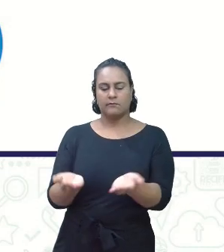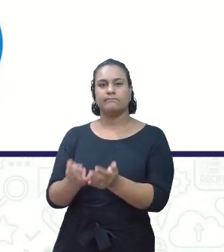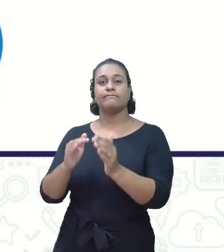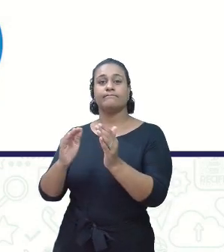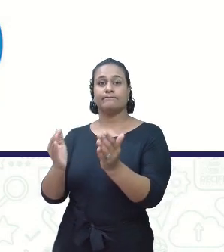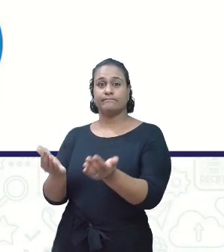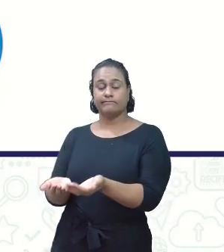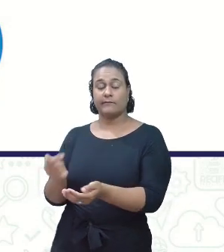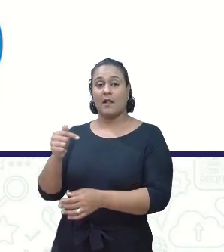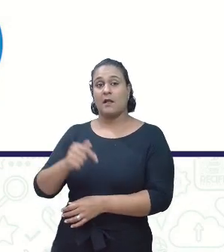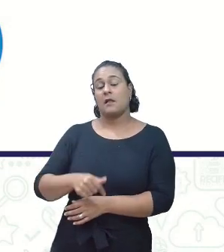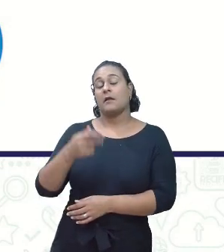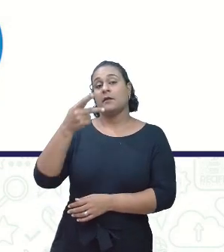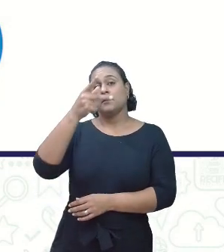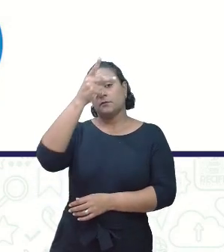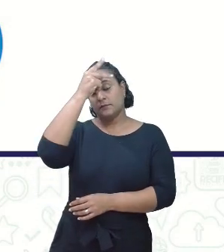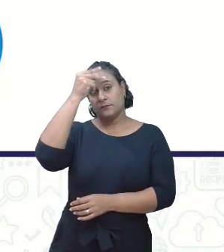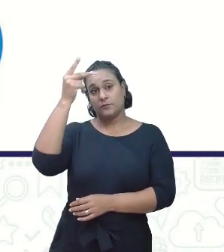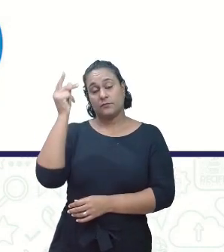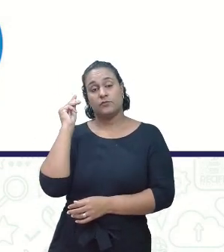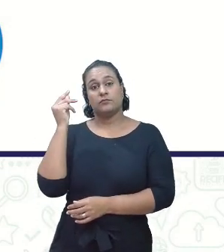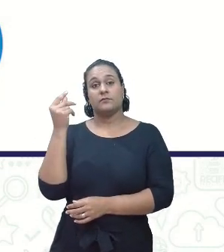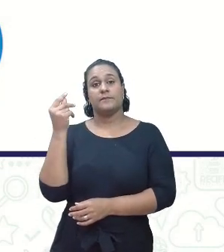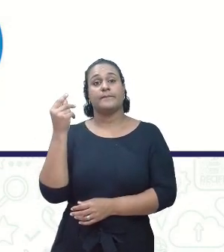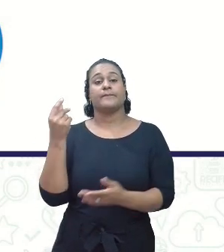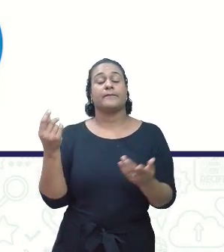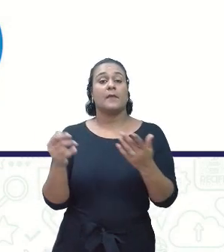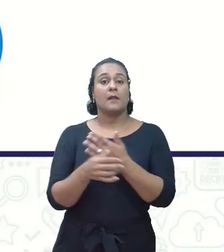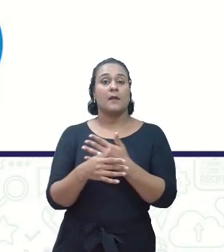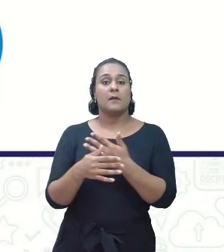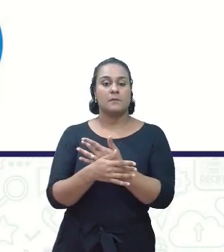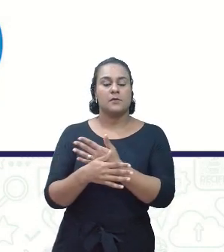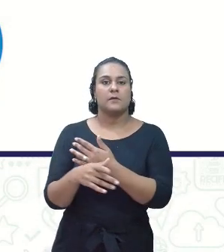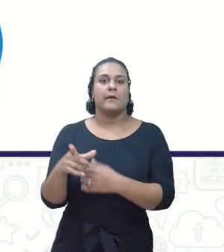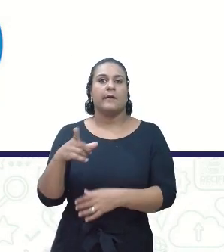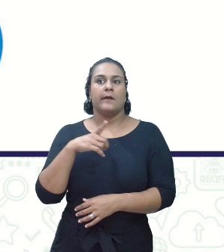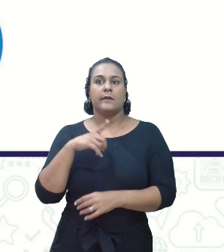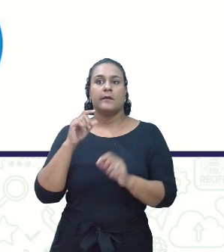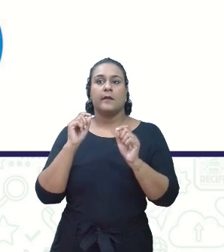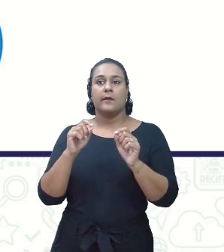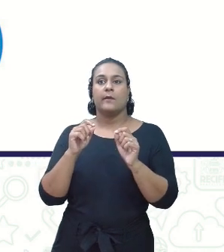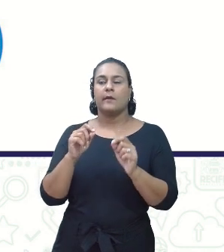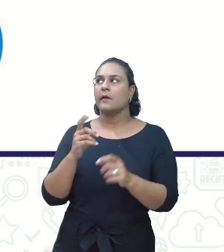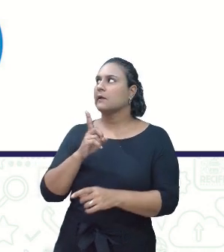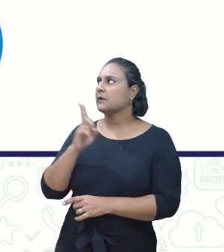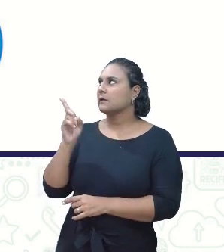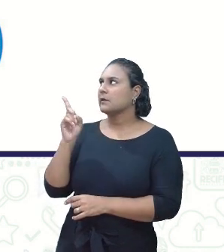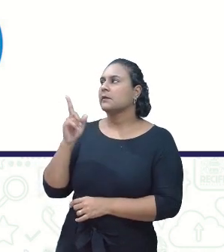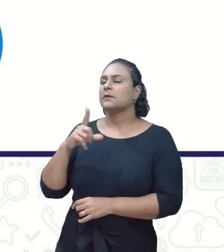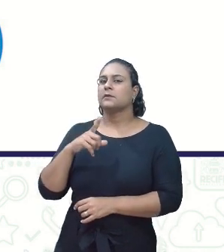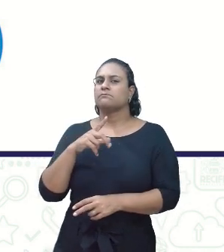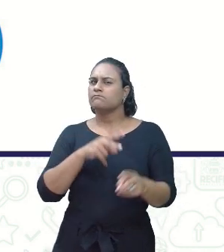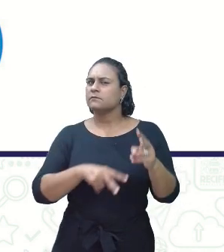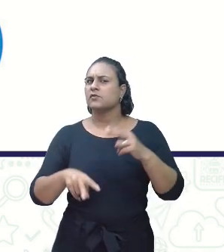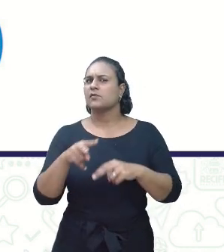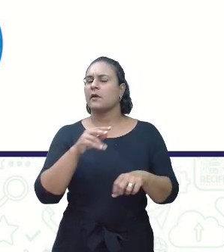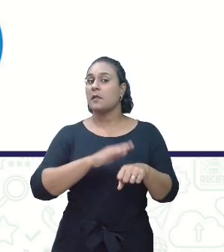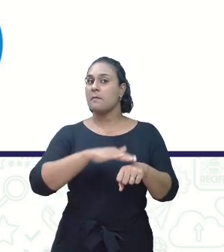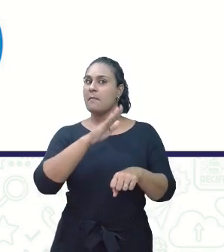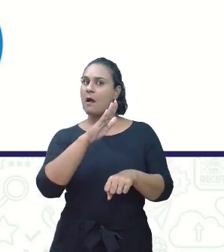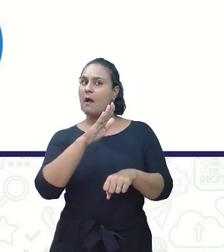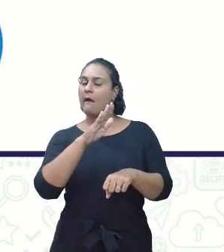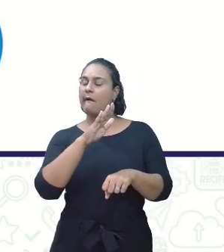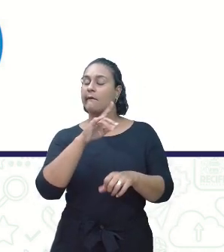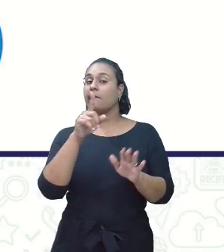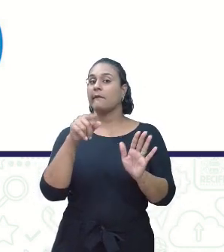dos municípios que tem esse tipo de processo. Então, visualmente, a gente já consegue perceber quem tem mais e quem tem menos, ó. Aqui a